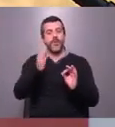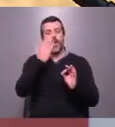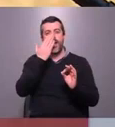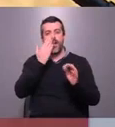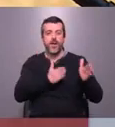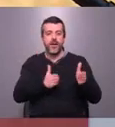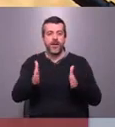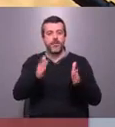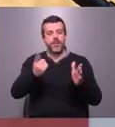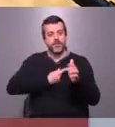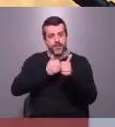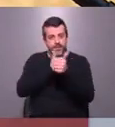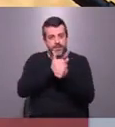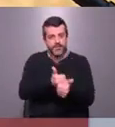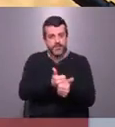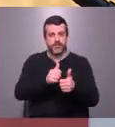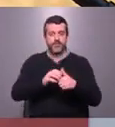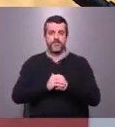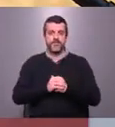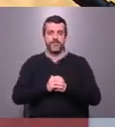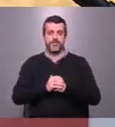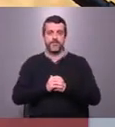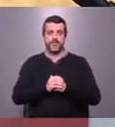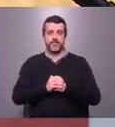que devemos seguir.